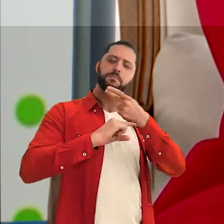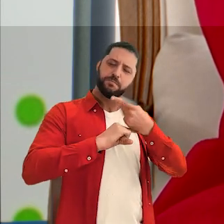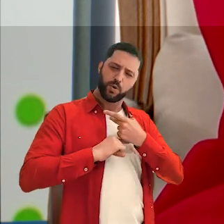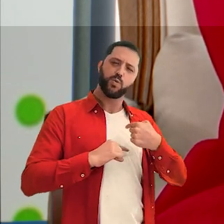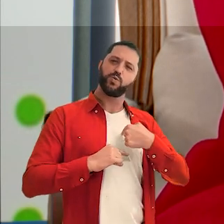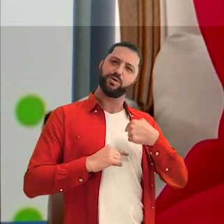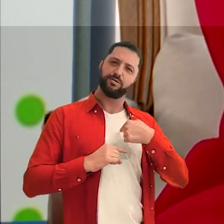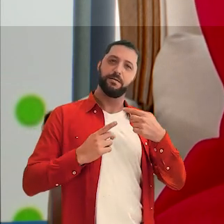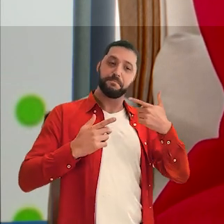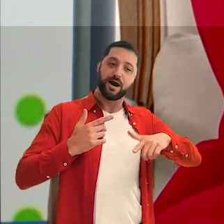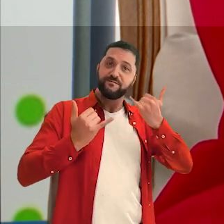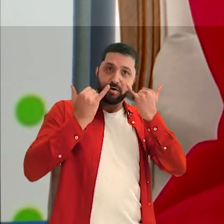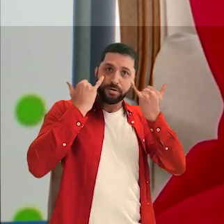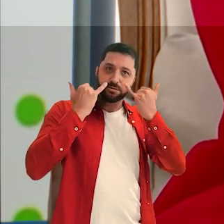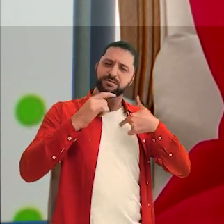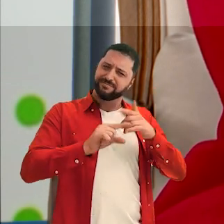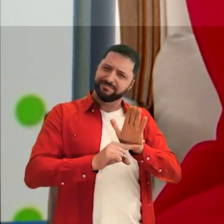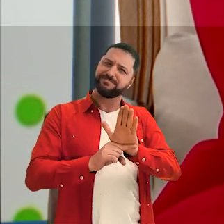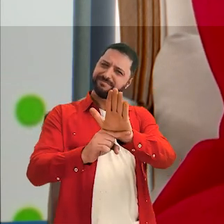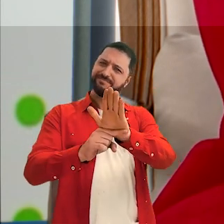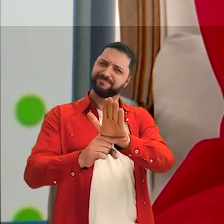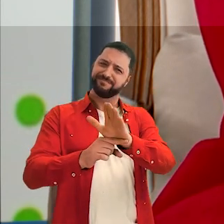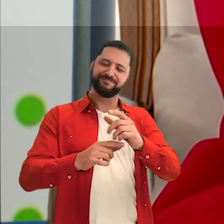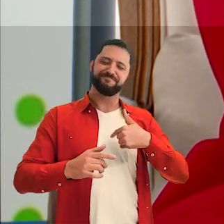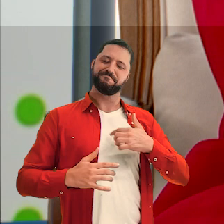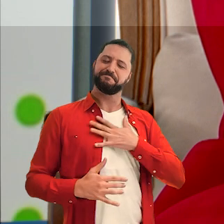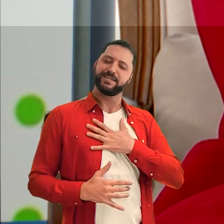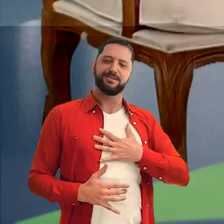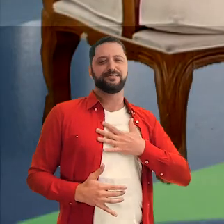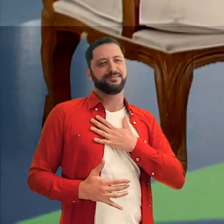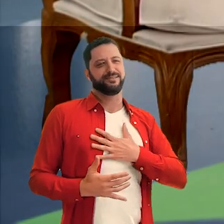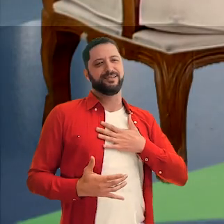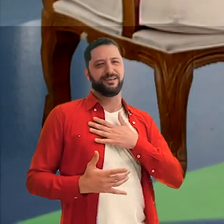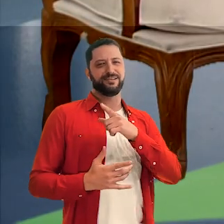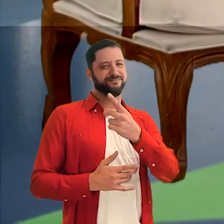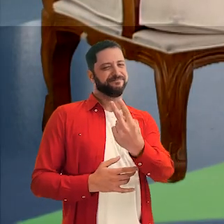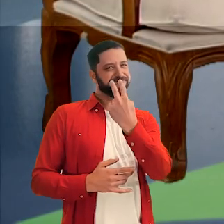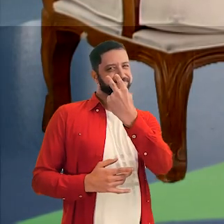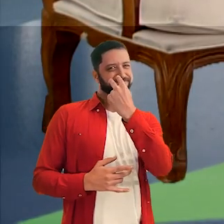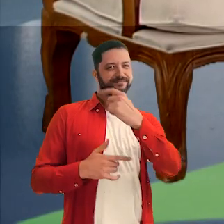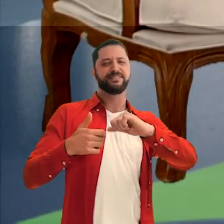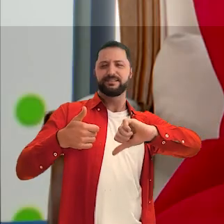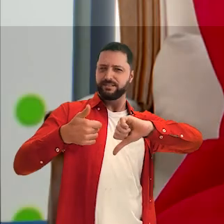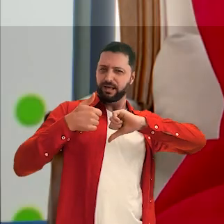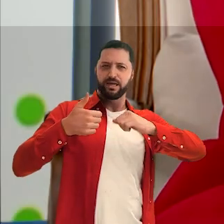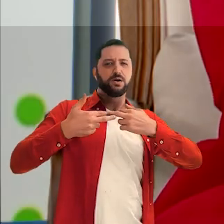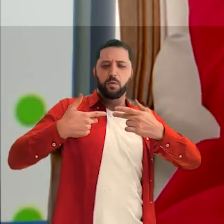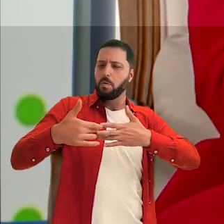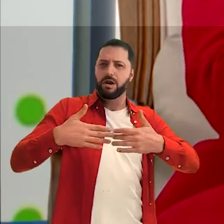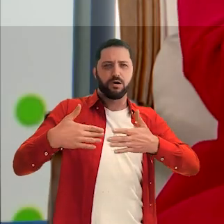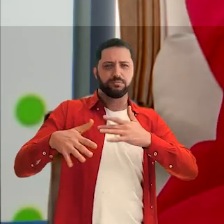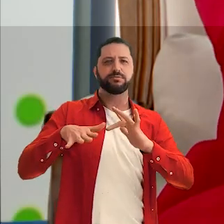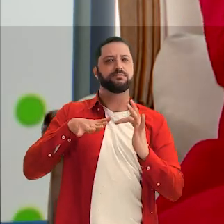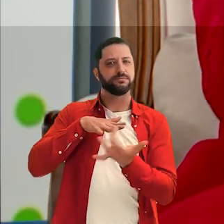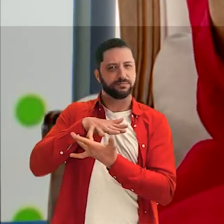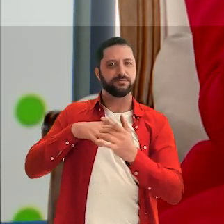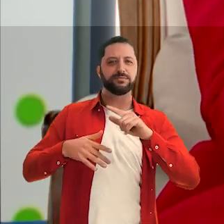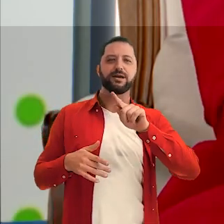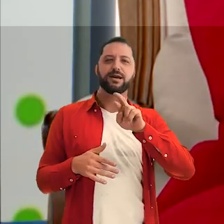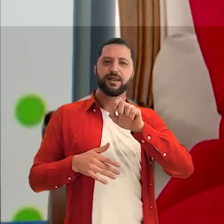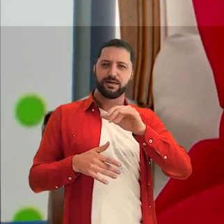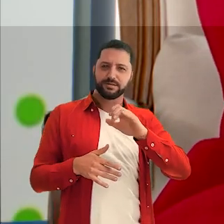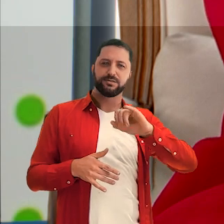para qualquer maior informação que você queira sobre esses assuntos que a gente pontua aqui. Vai ser um prazer ter vocês comigo, tanto em qualquer uma